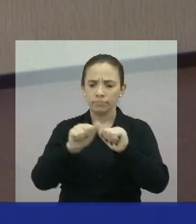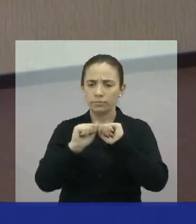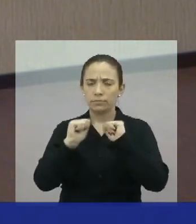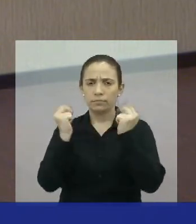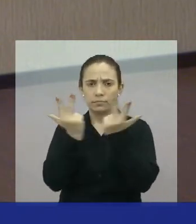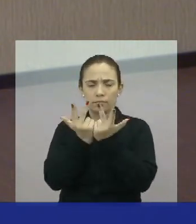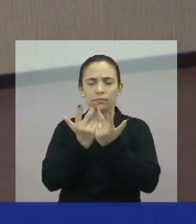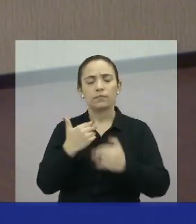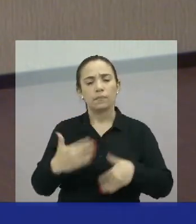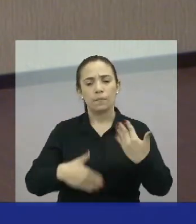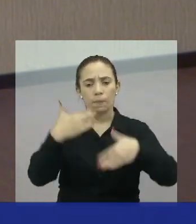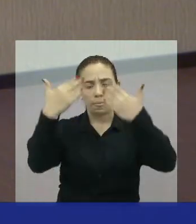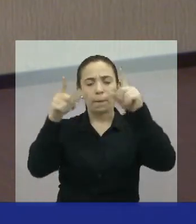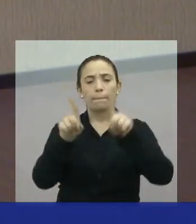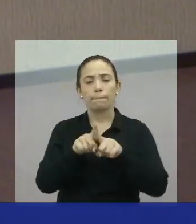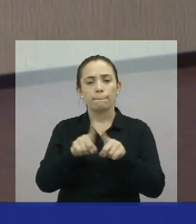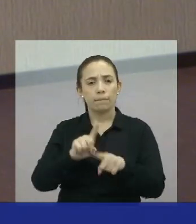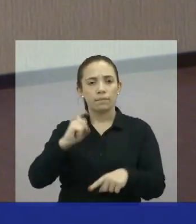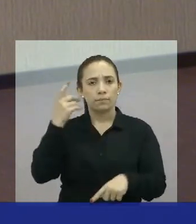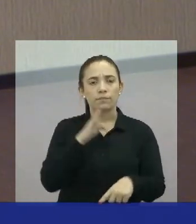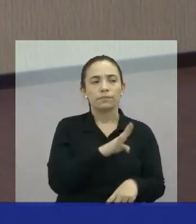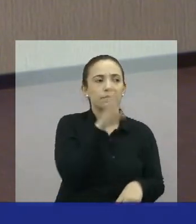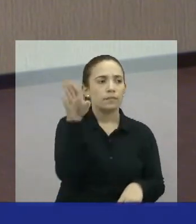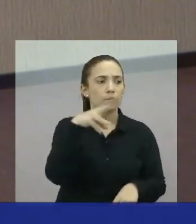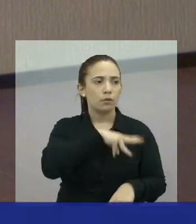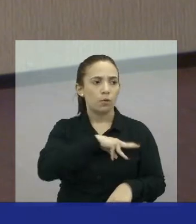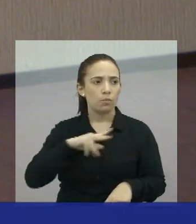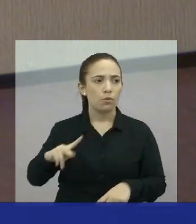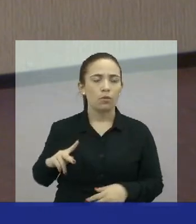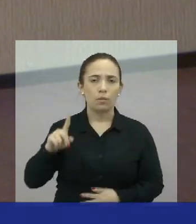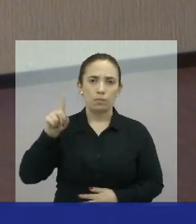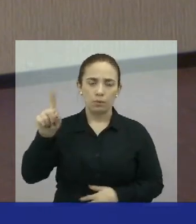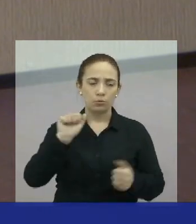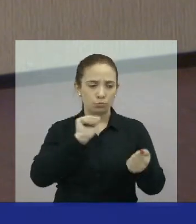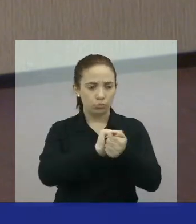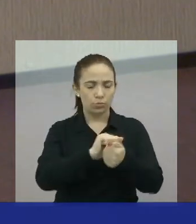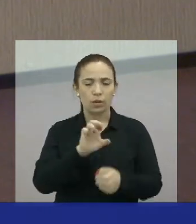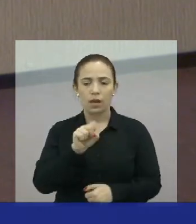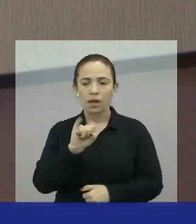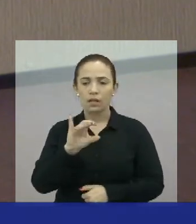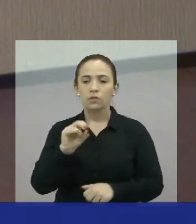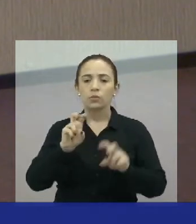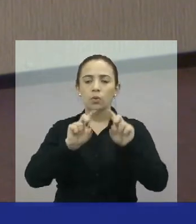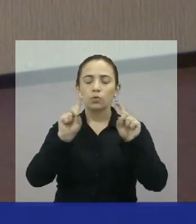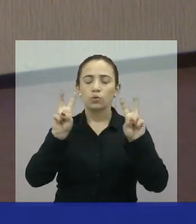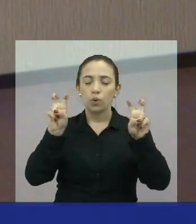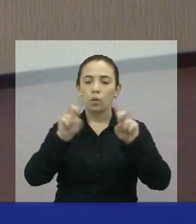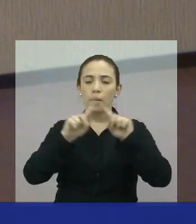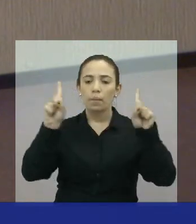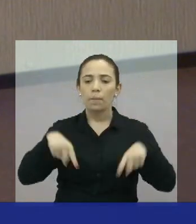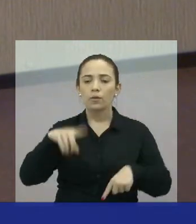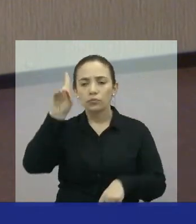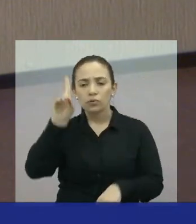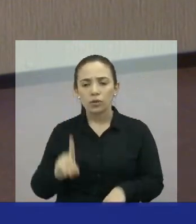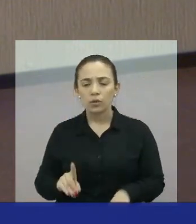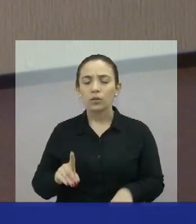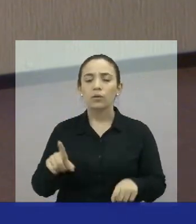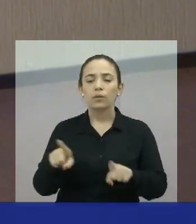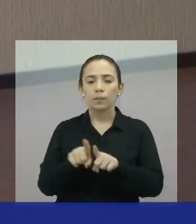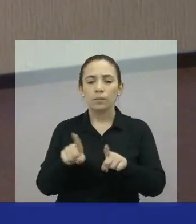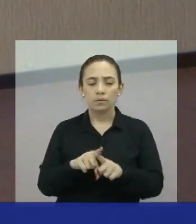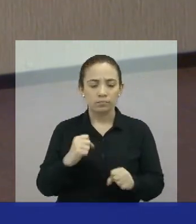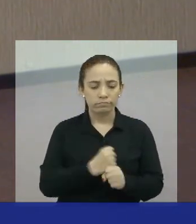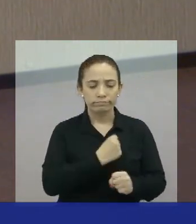gente esteve até com o Ezio do Ministério Público, a doutora Giovana esteve naquele debate do plano diretor, das calçadas